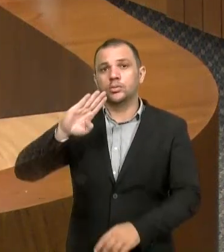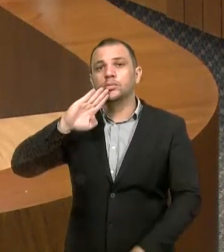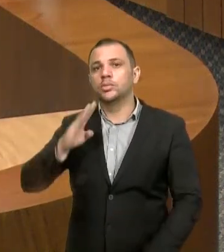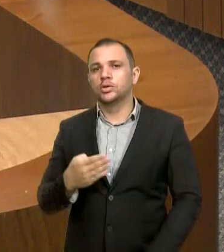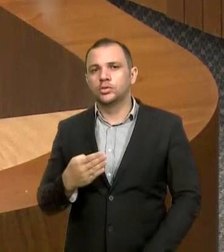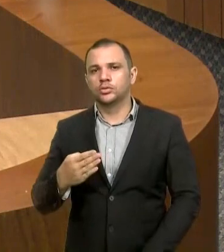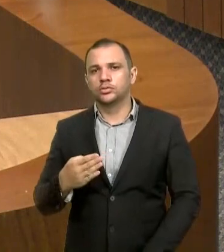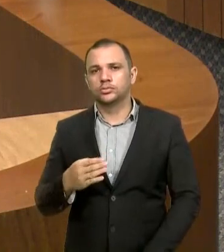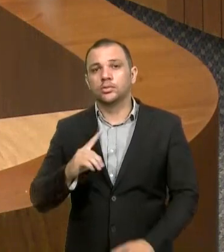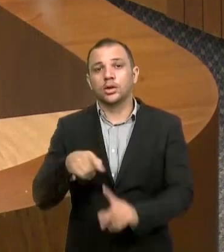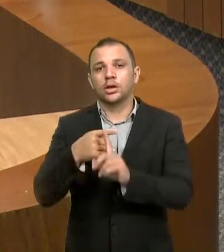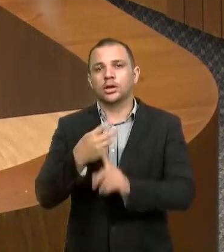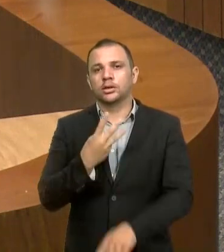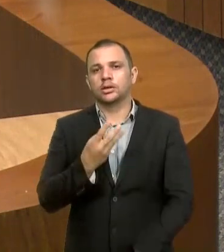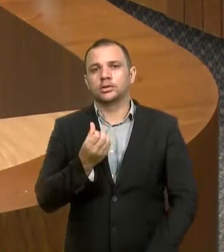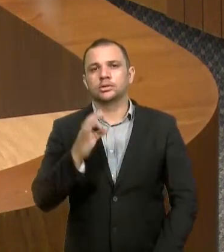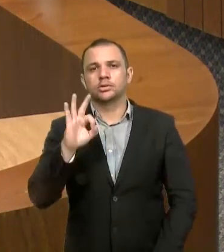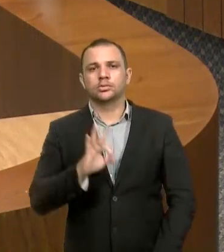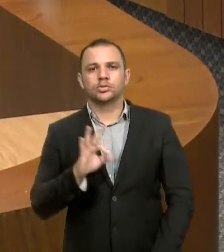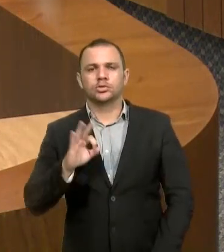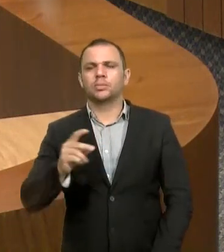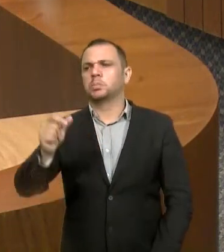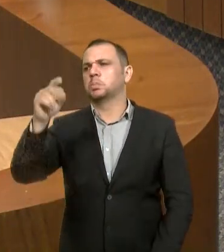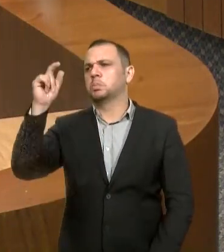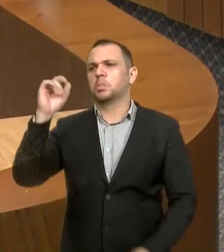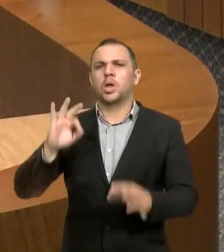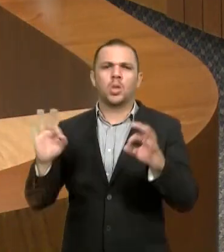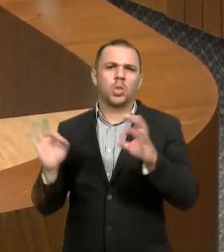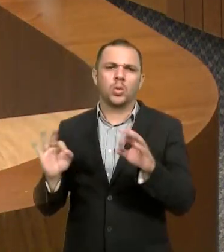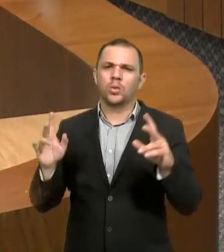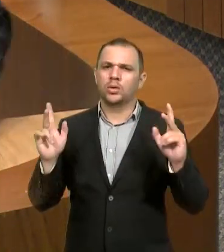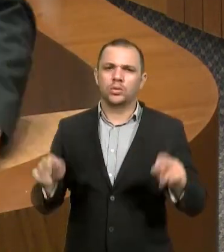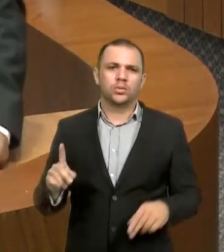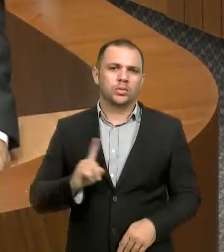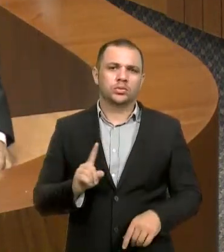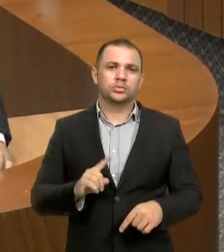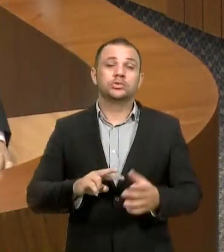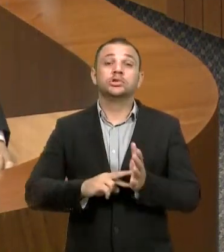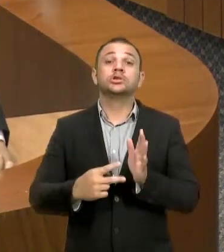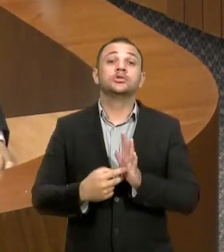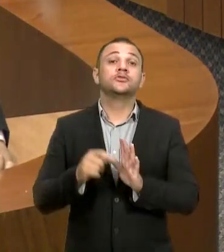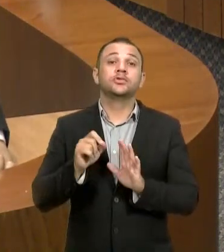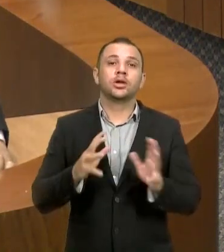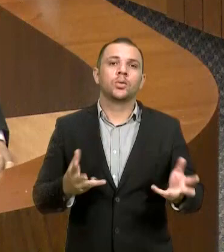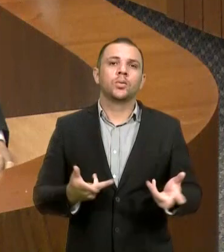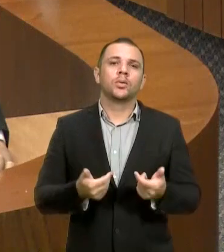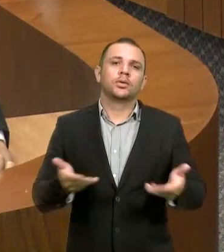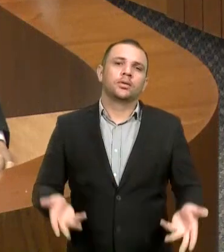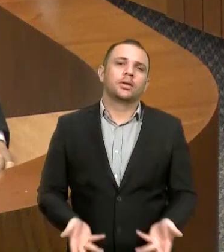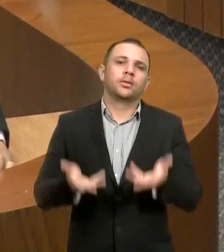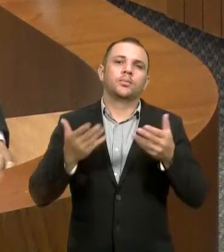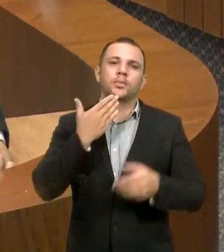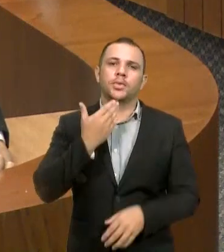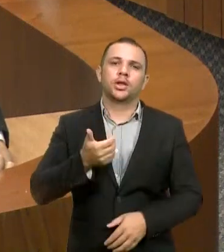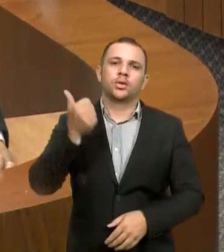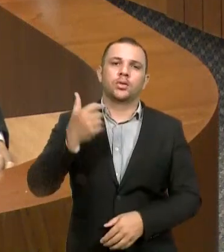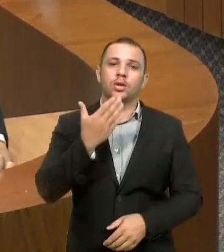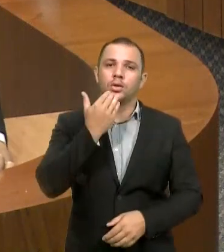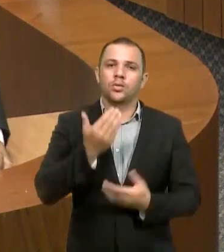não acontecia há muito tempo. Eu estou garantindo o quê? Mais qualidade na refeição de meninos e